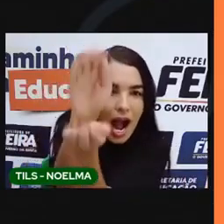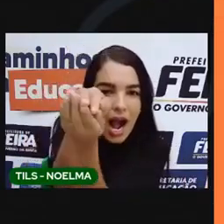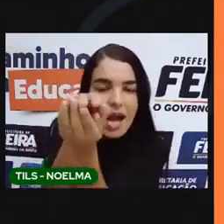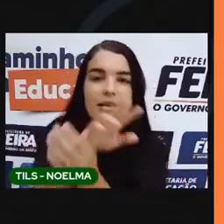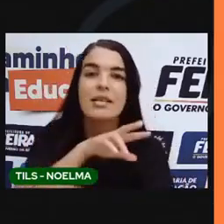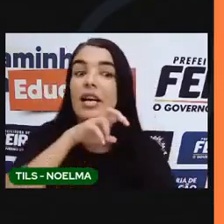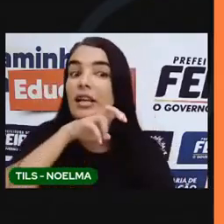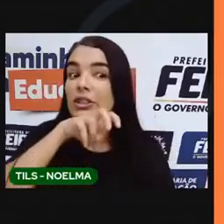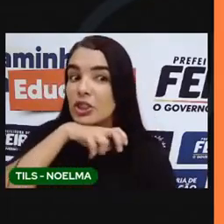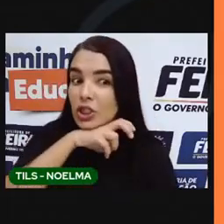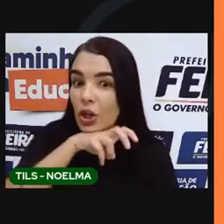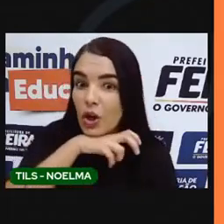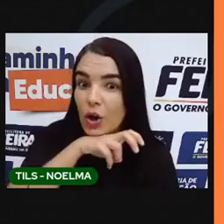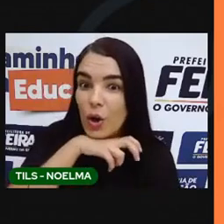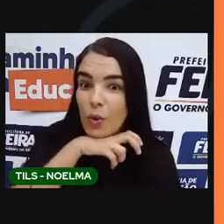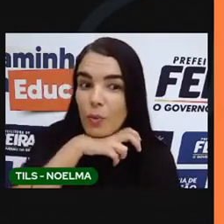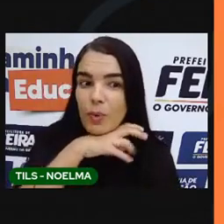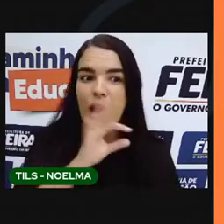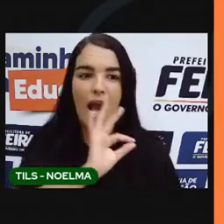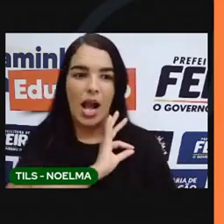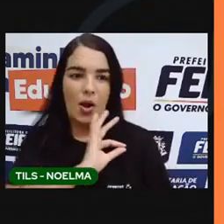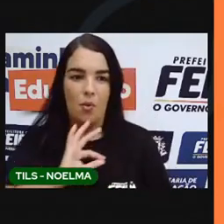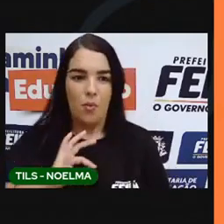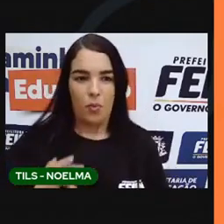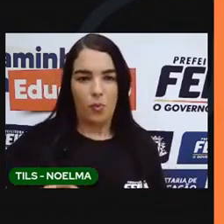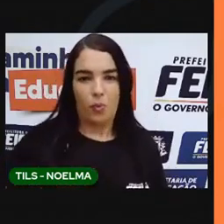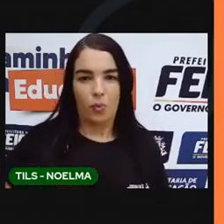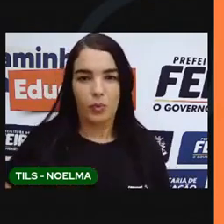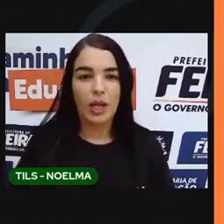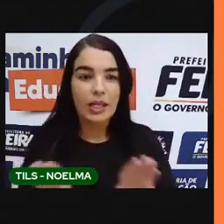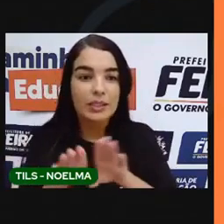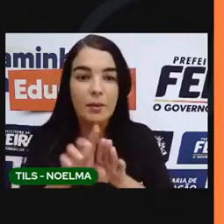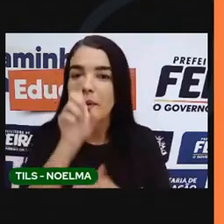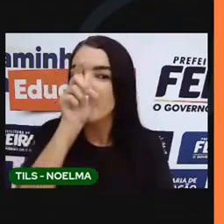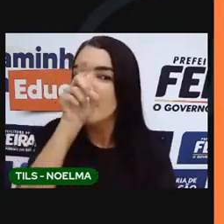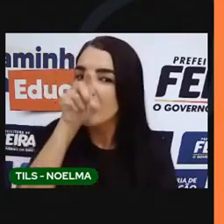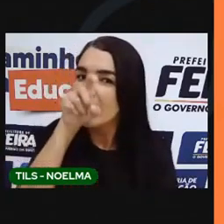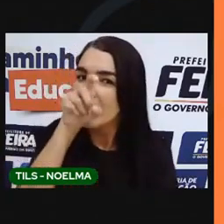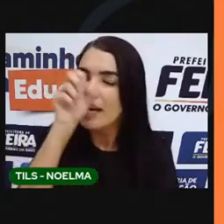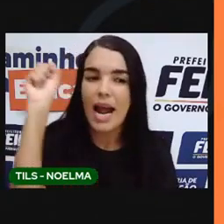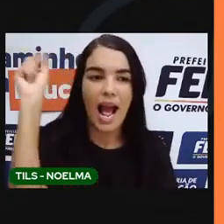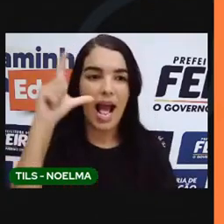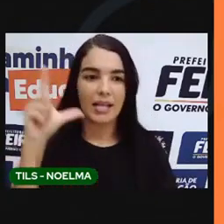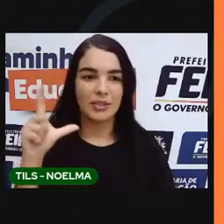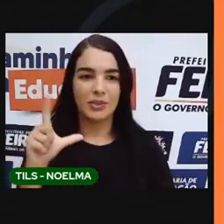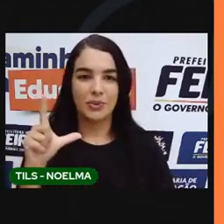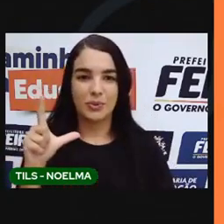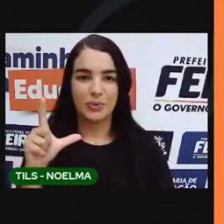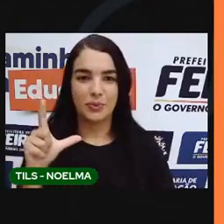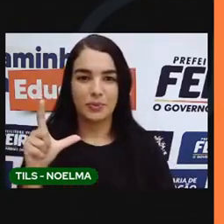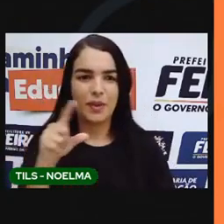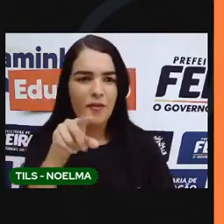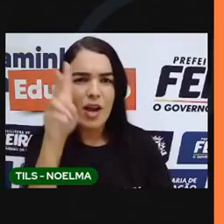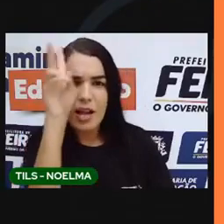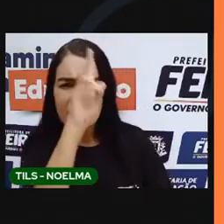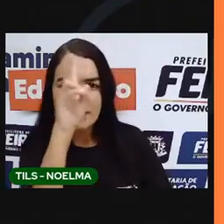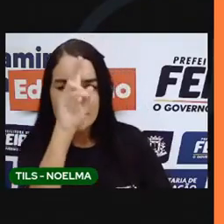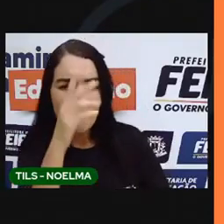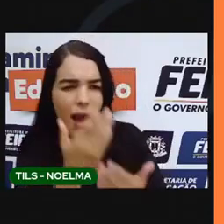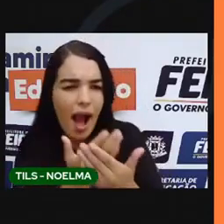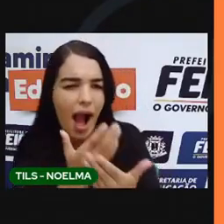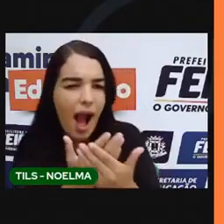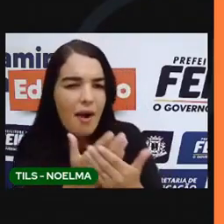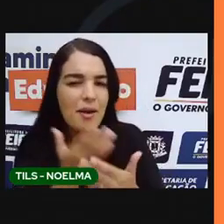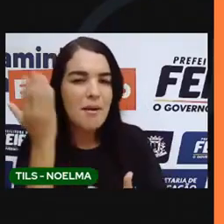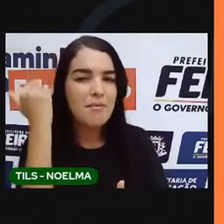cobra sucuri, a onça pintada e a arara azul. E vocês lembram que na outra aula nós falamos